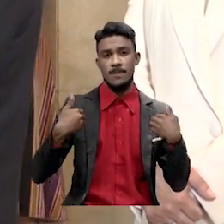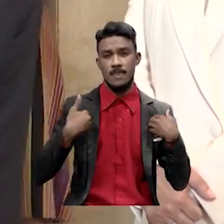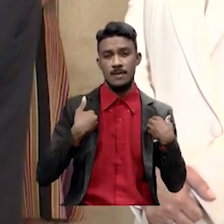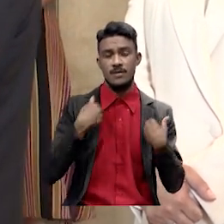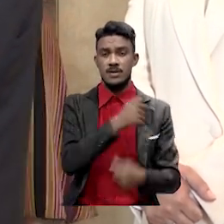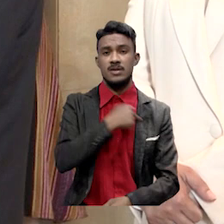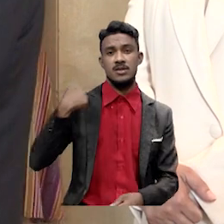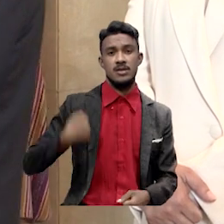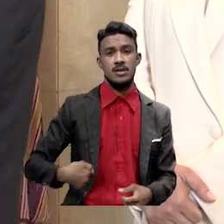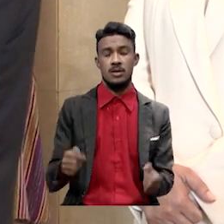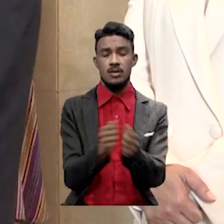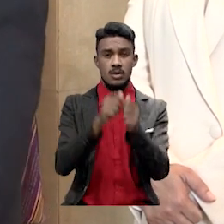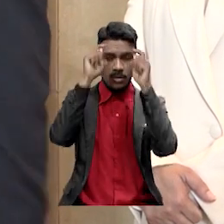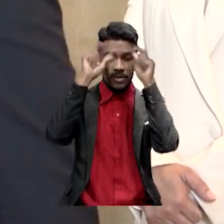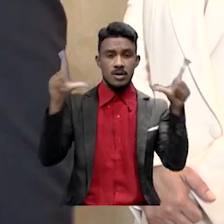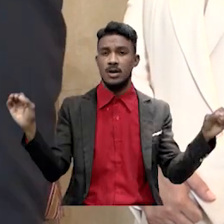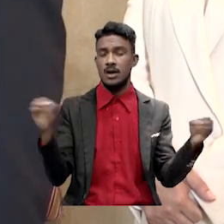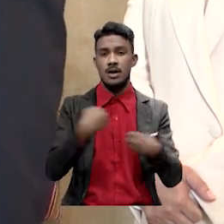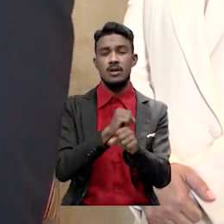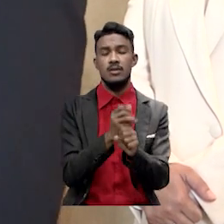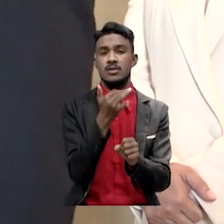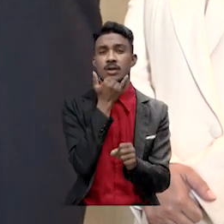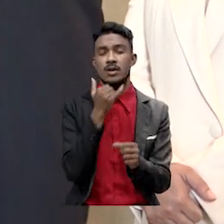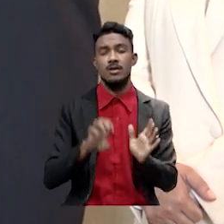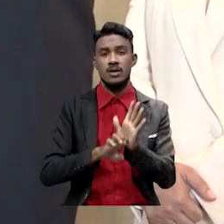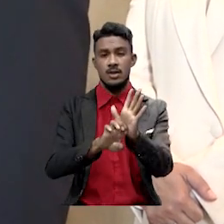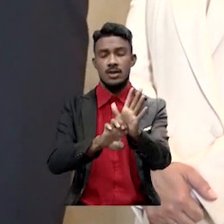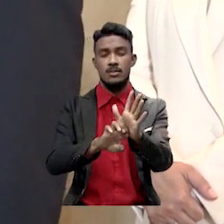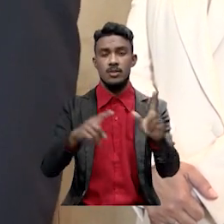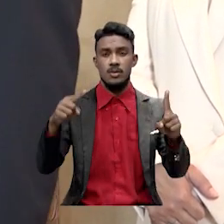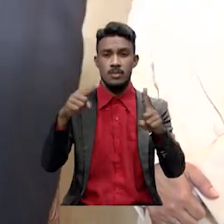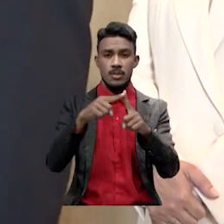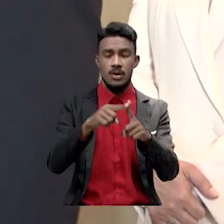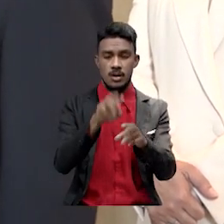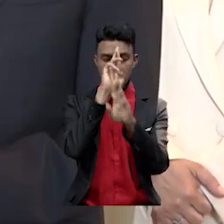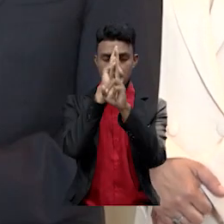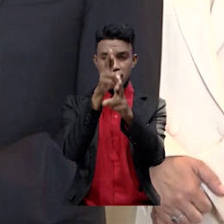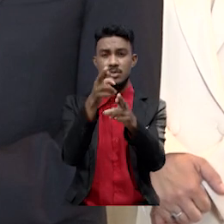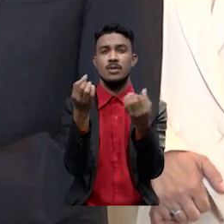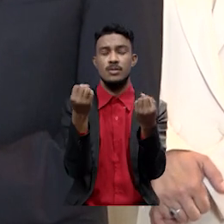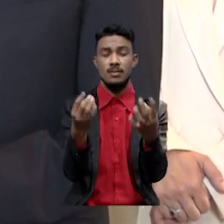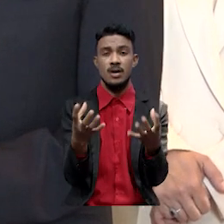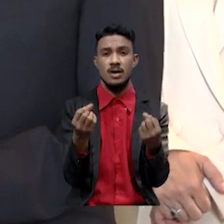China e Timor-Leste ao novo patamar, criando um exemplo dos respeito mútuo,